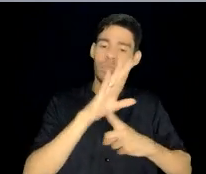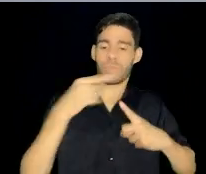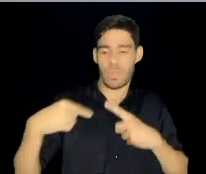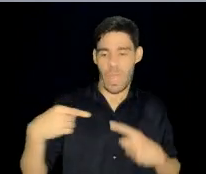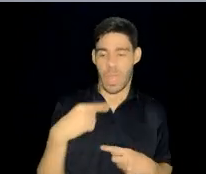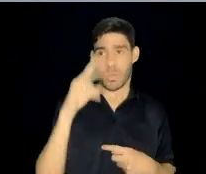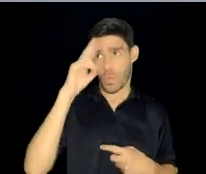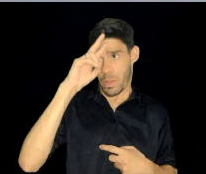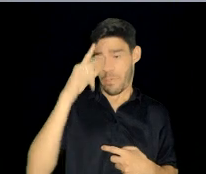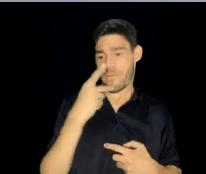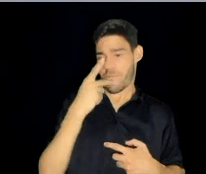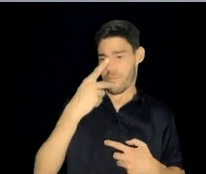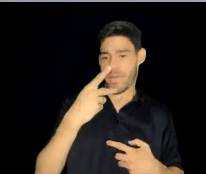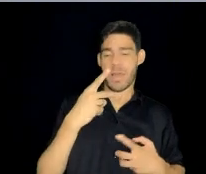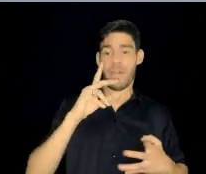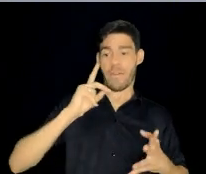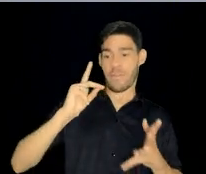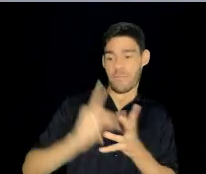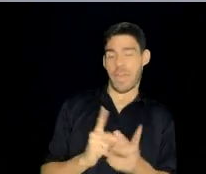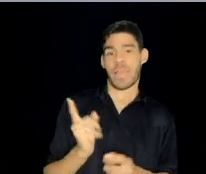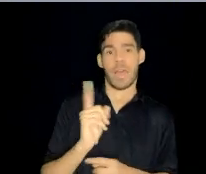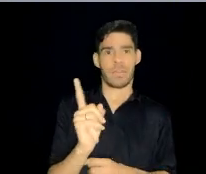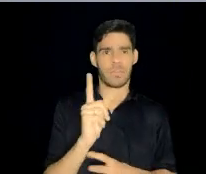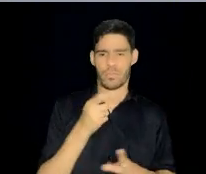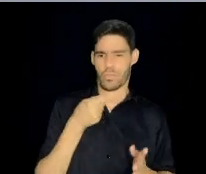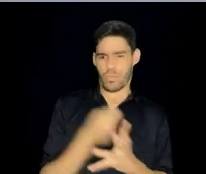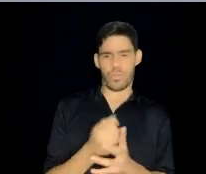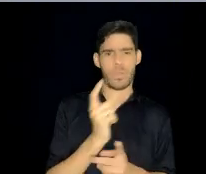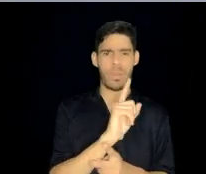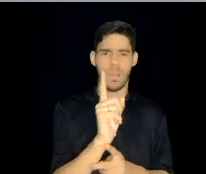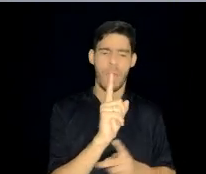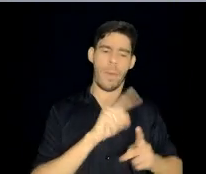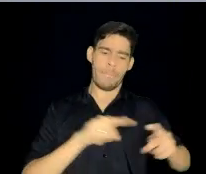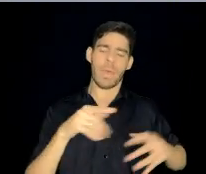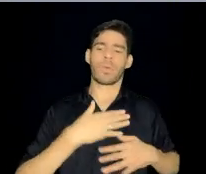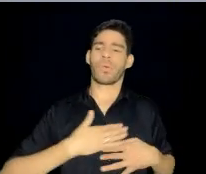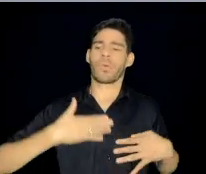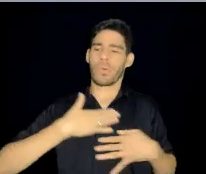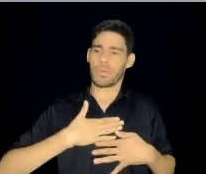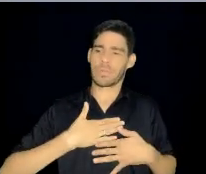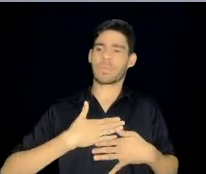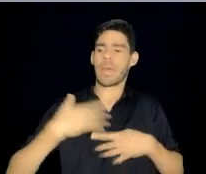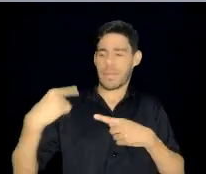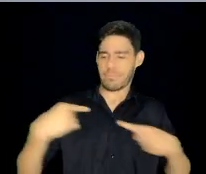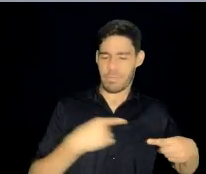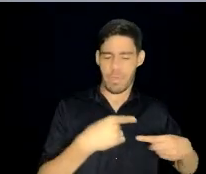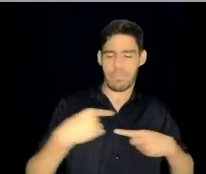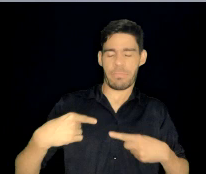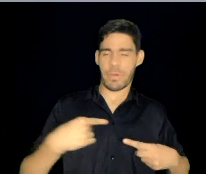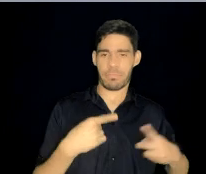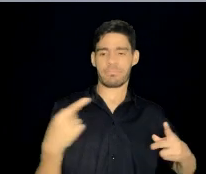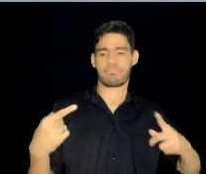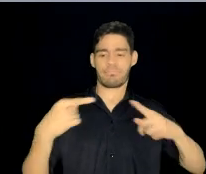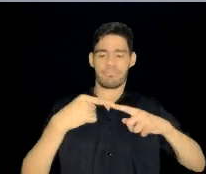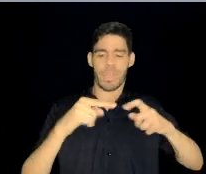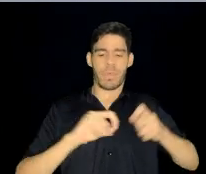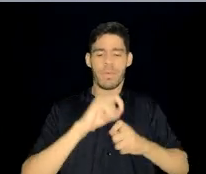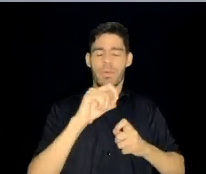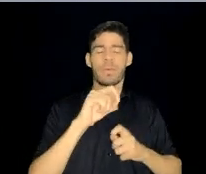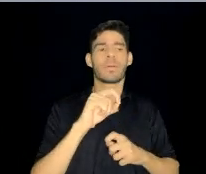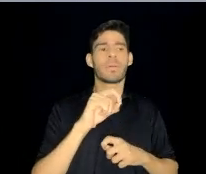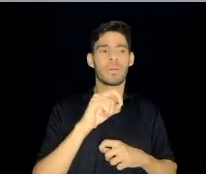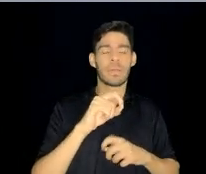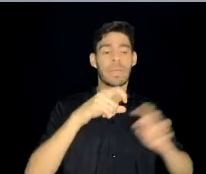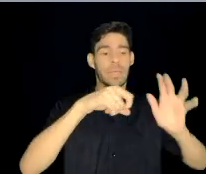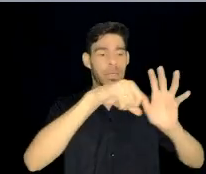né? Lembrando que aquilo que eu falei não é uma verdade, eu não imponho como uma verdade, mas eu gostaria muito de contribuir com um debate em